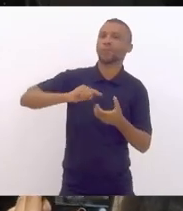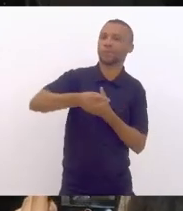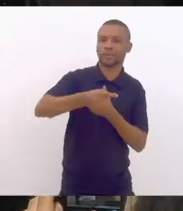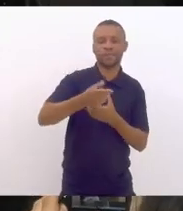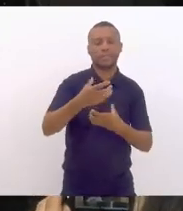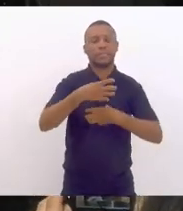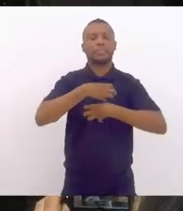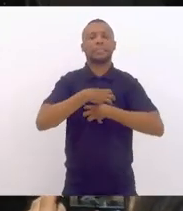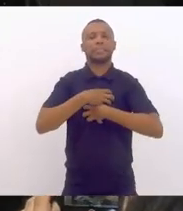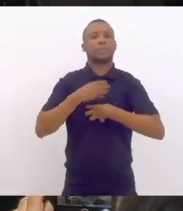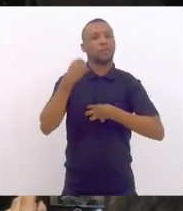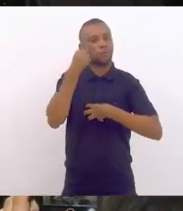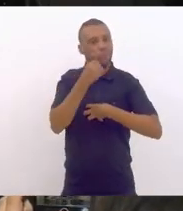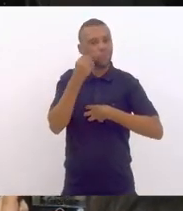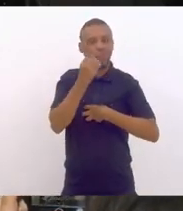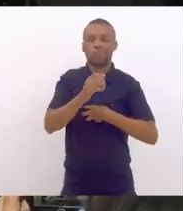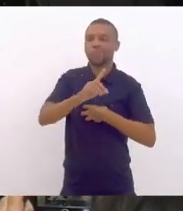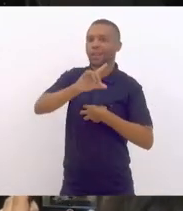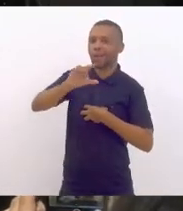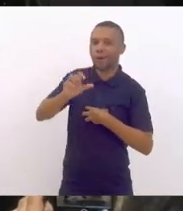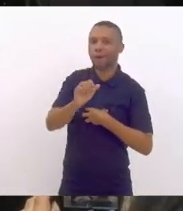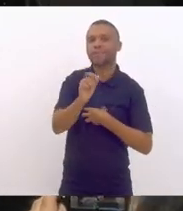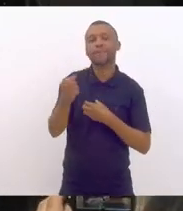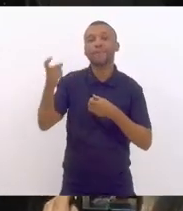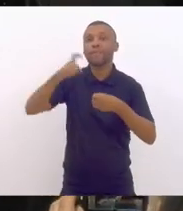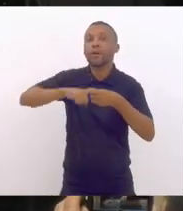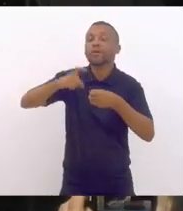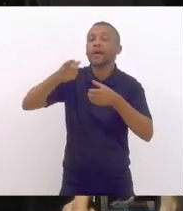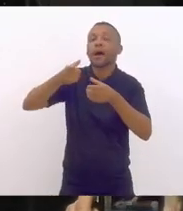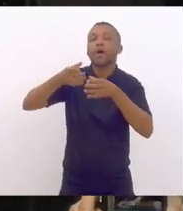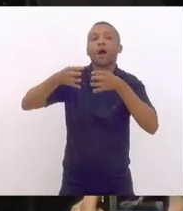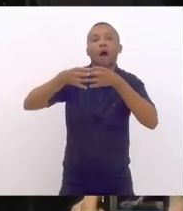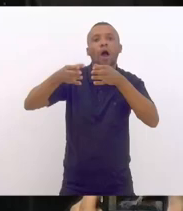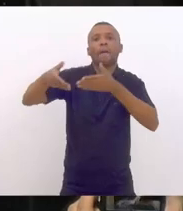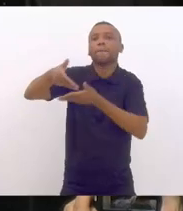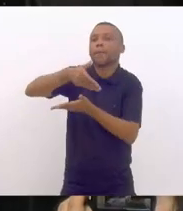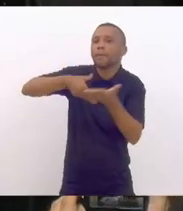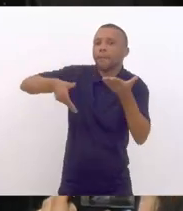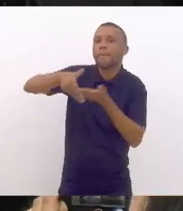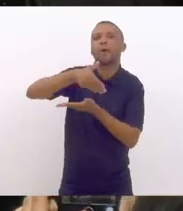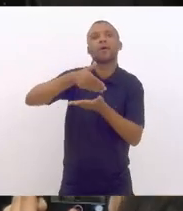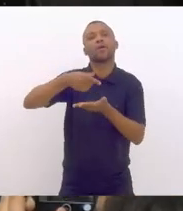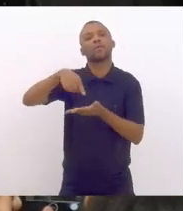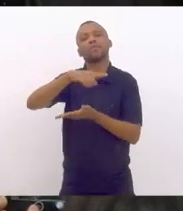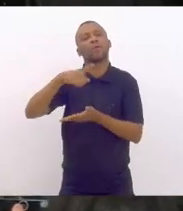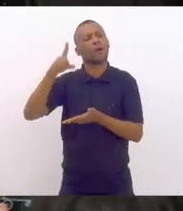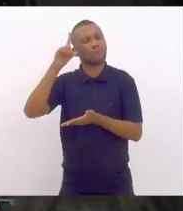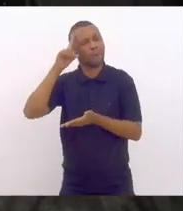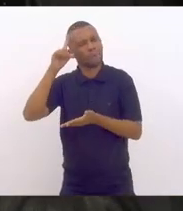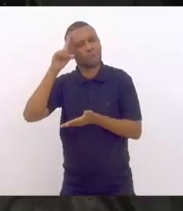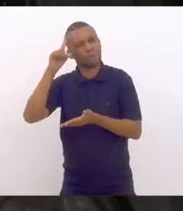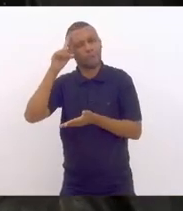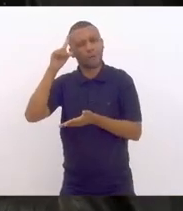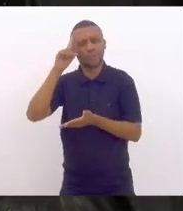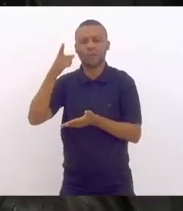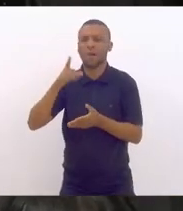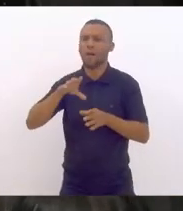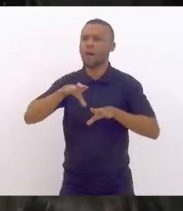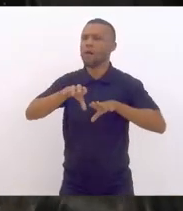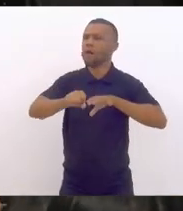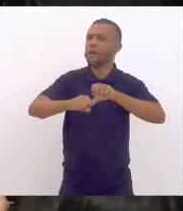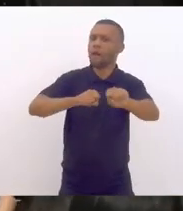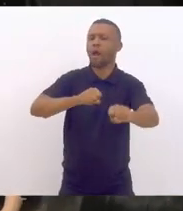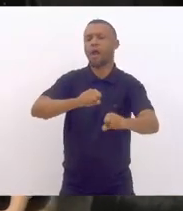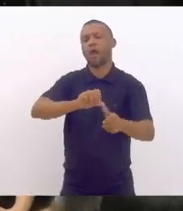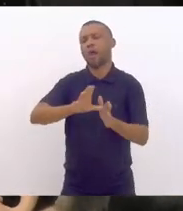cidade pelos Comerciantes da cidade que voltaram a conviver voltaram a conviver com a rotina de arrombamentos com a rotina